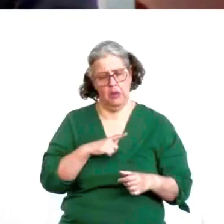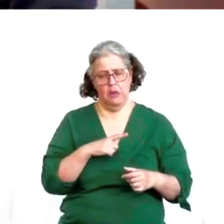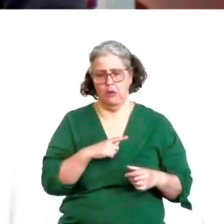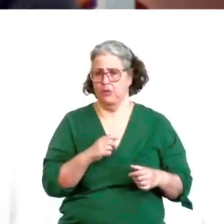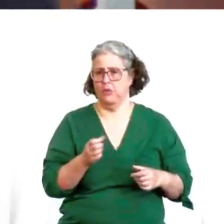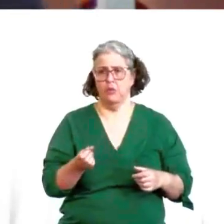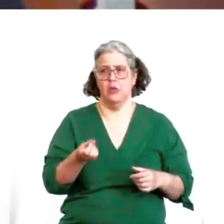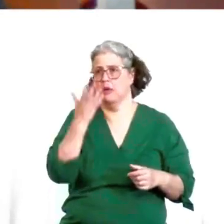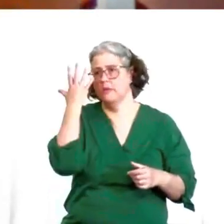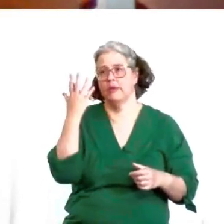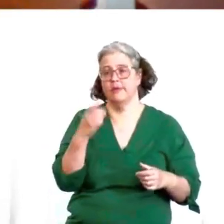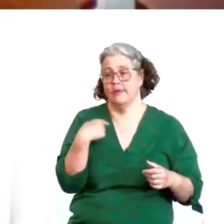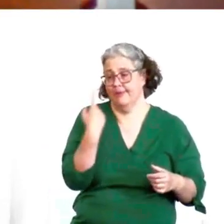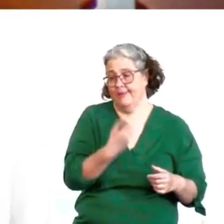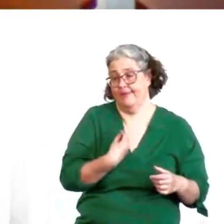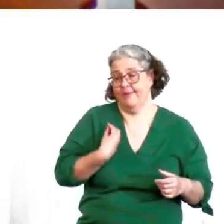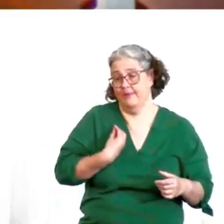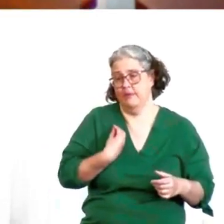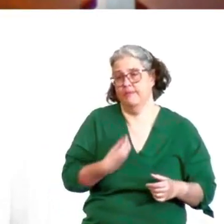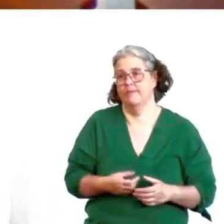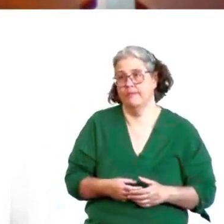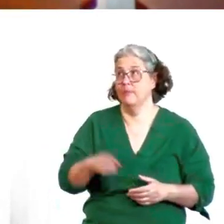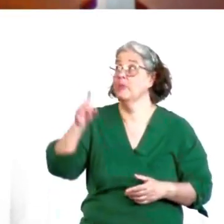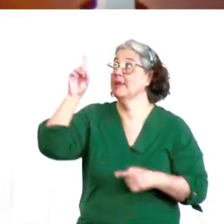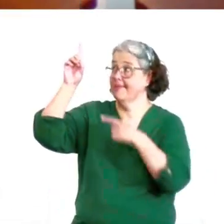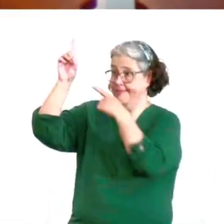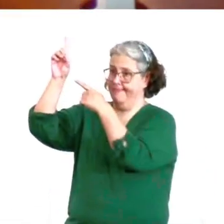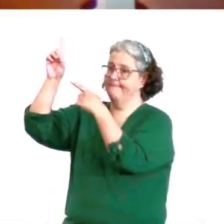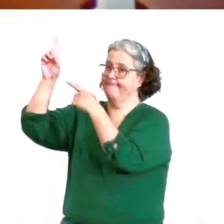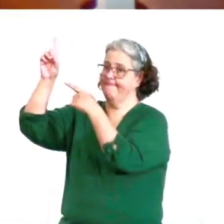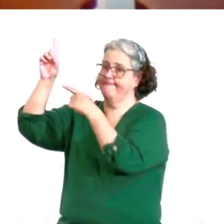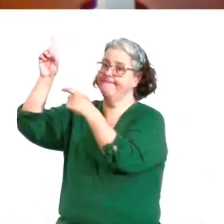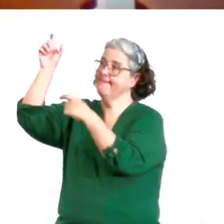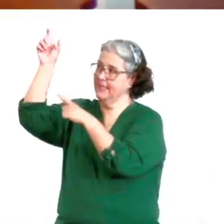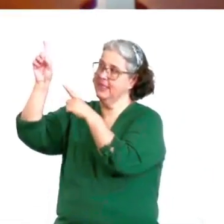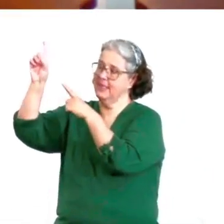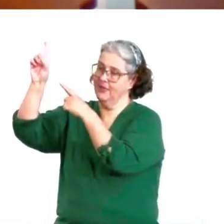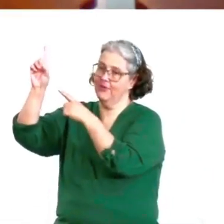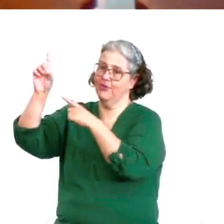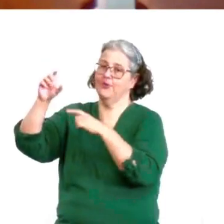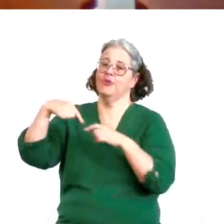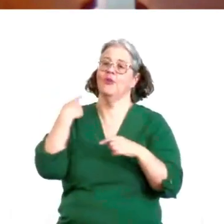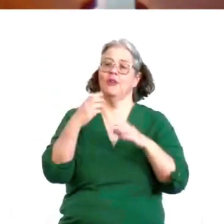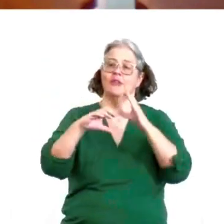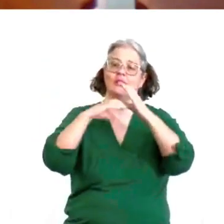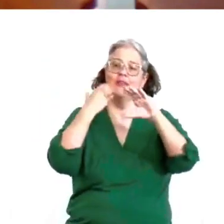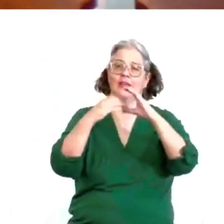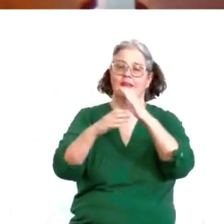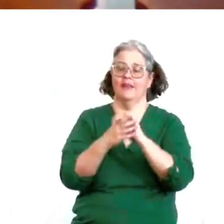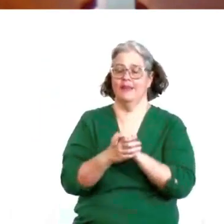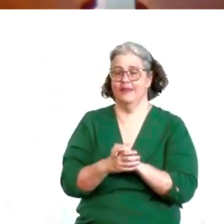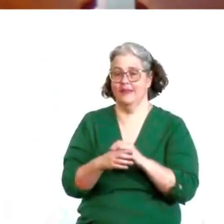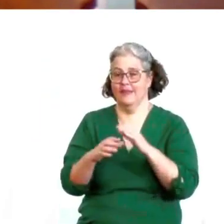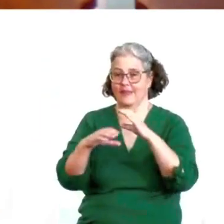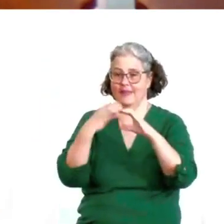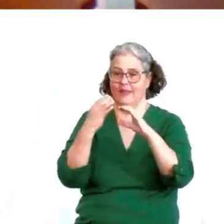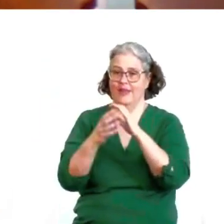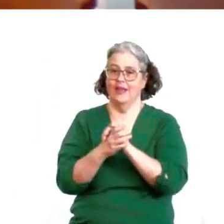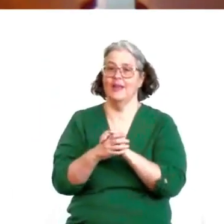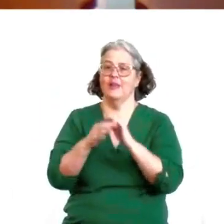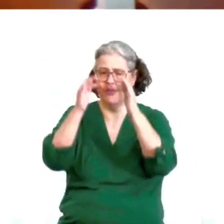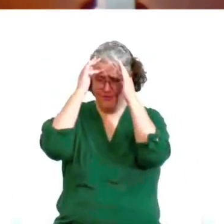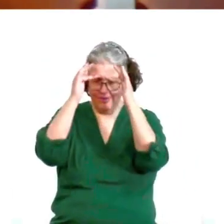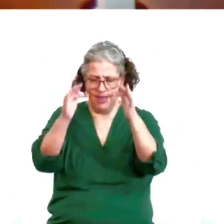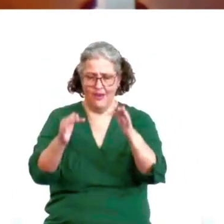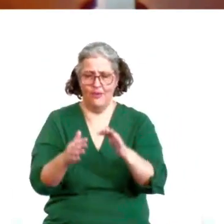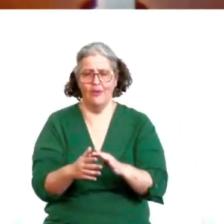viver. Porque Ele é Deus. Nós cantamos, Deus é fiel. E a